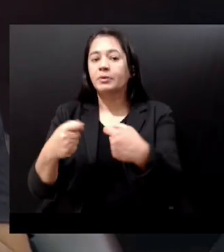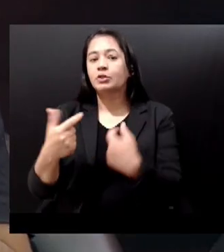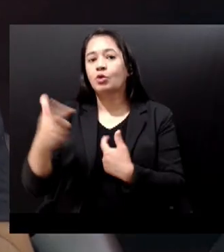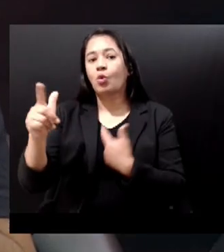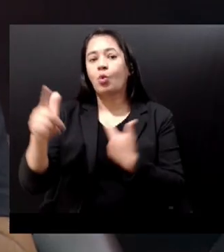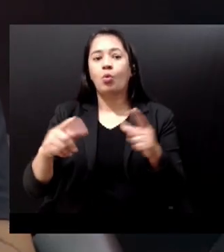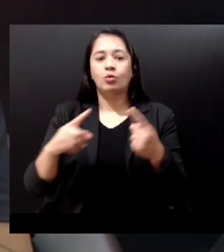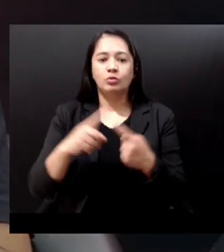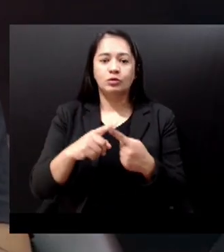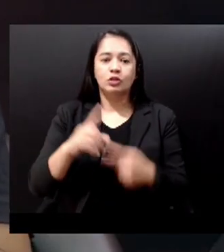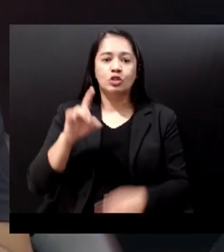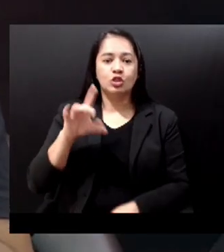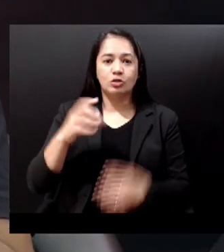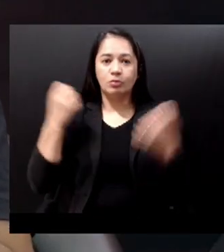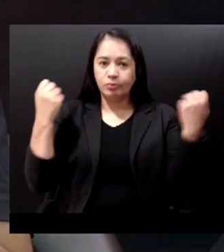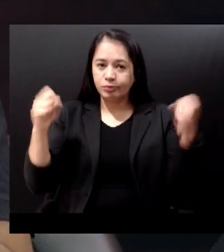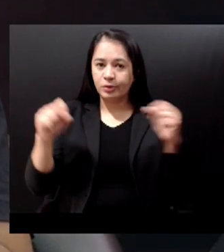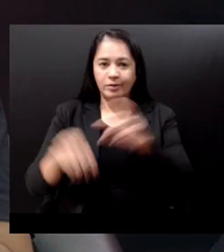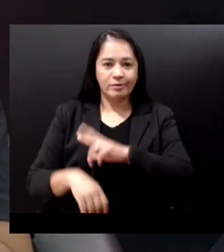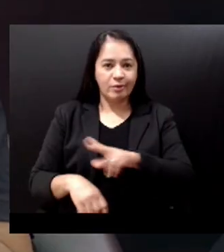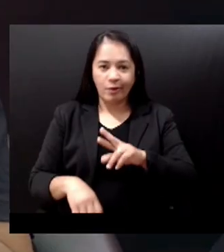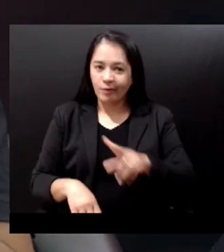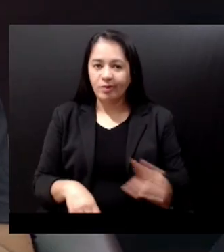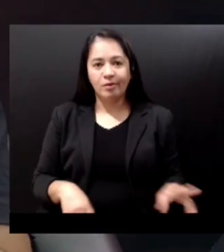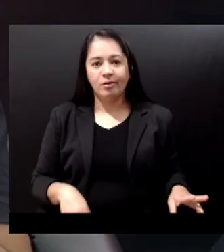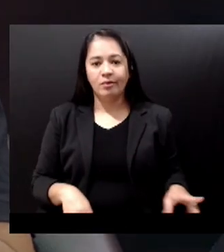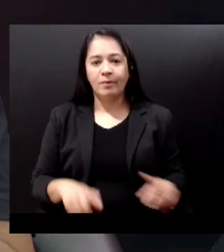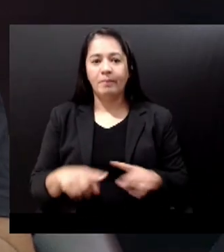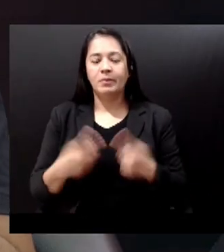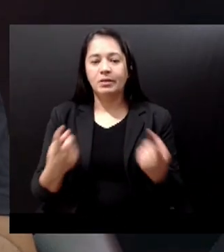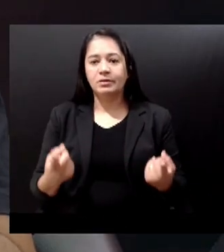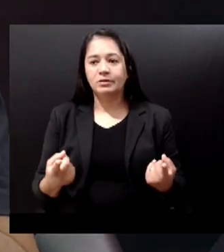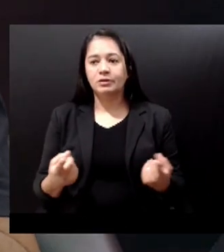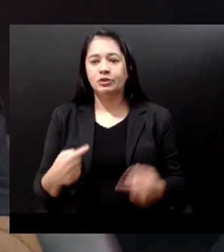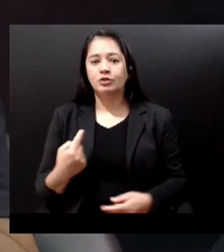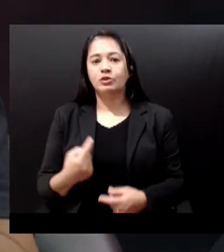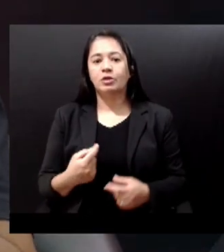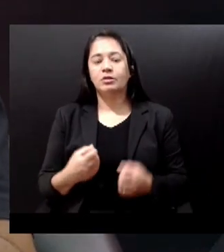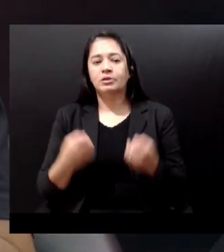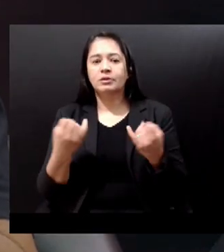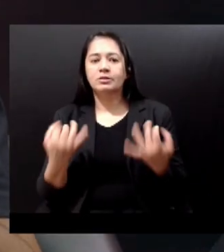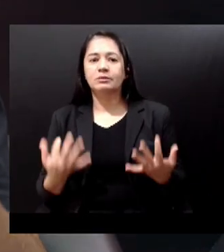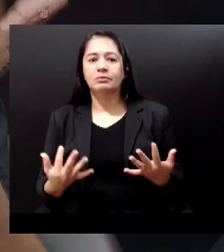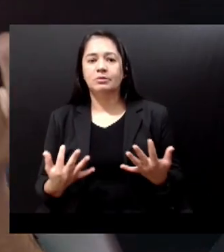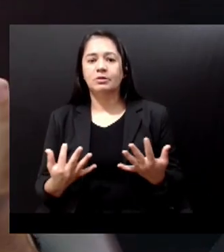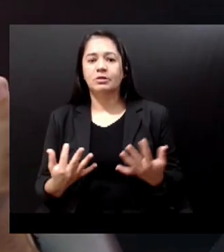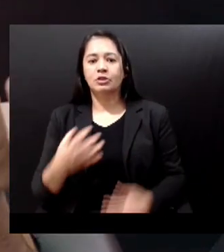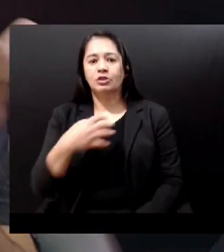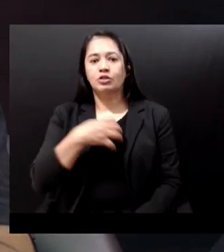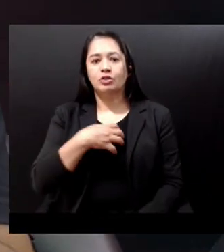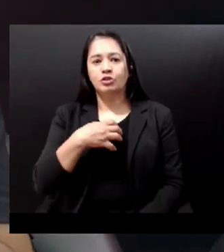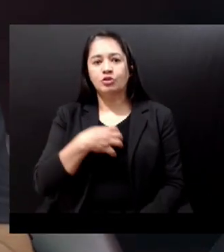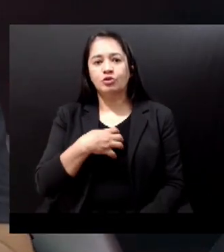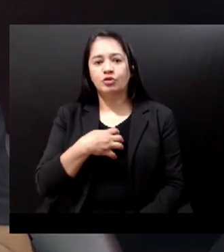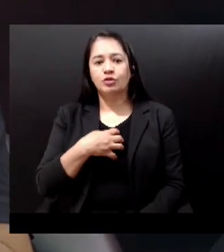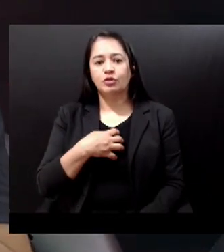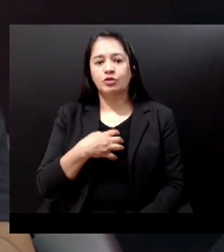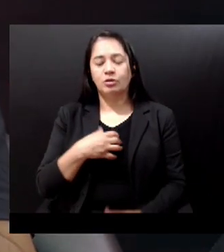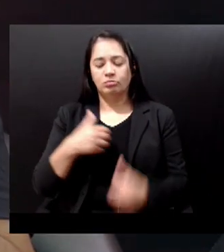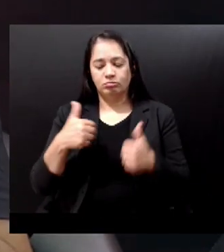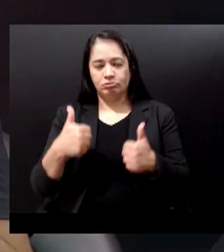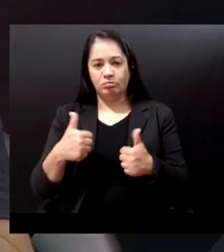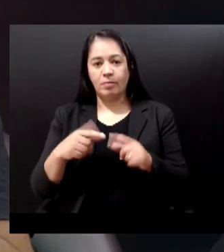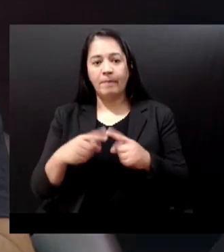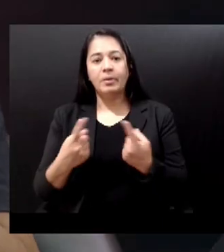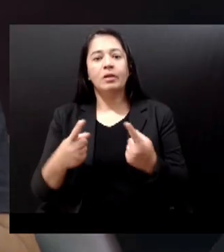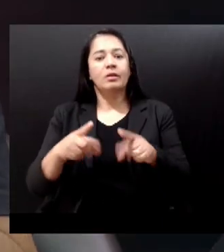atividade física. Mas então a gente dimensionar de uma forma que seja plausível, mas que também não seja